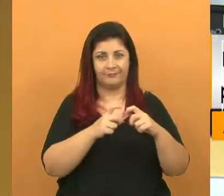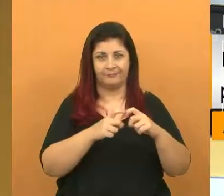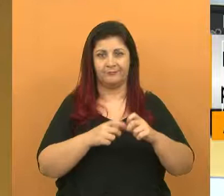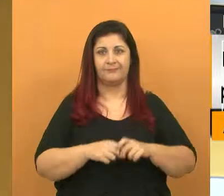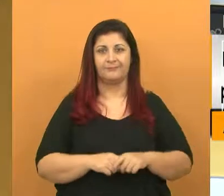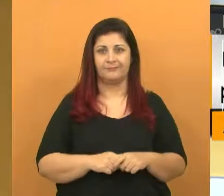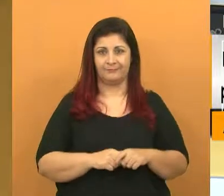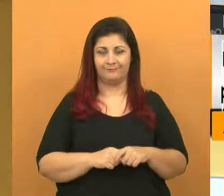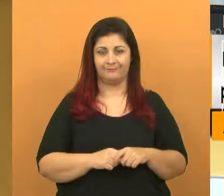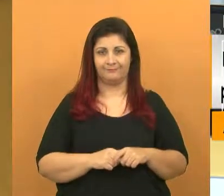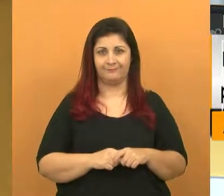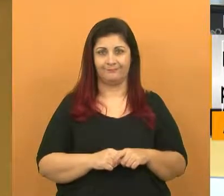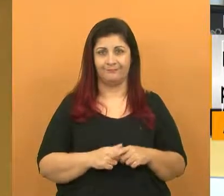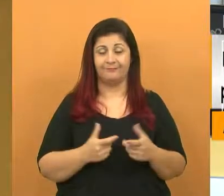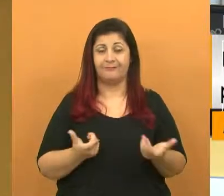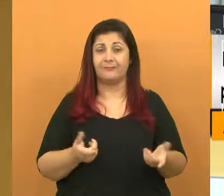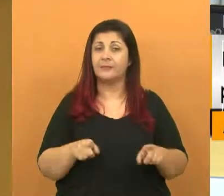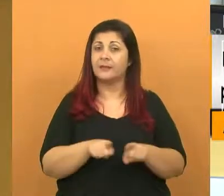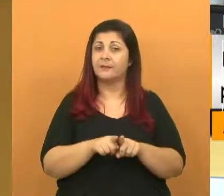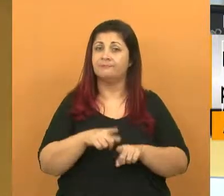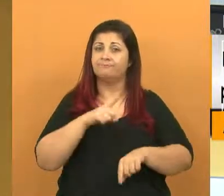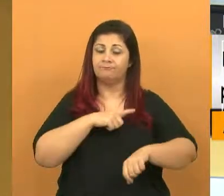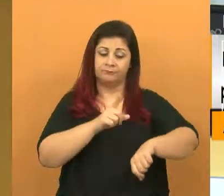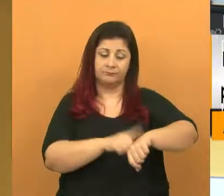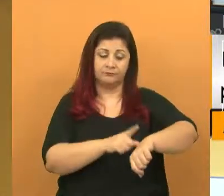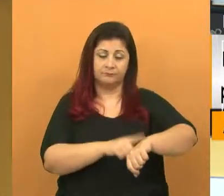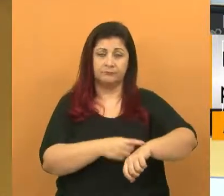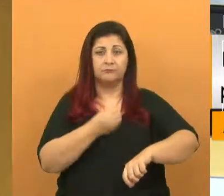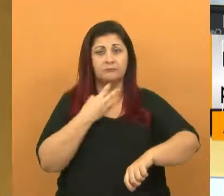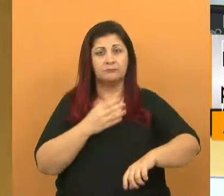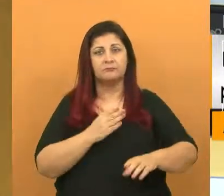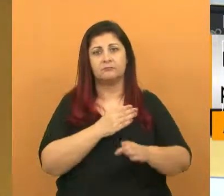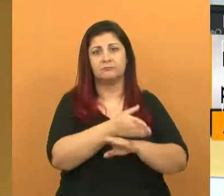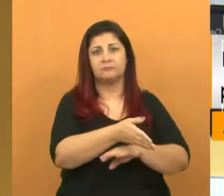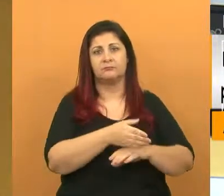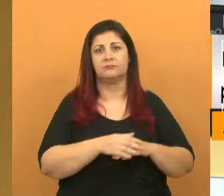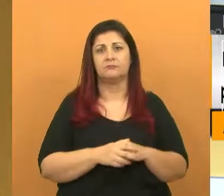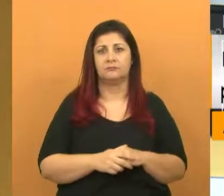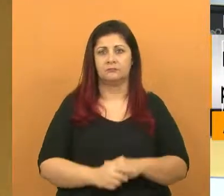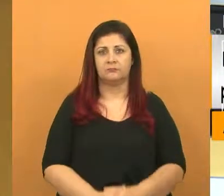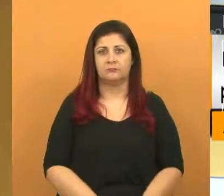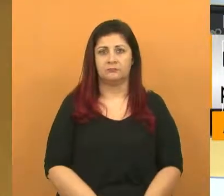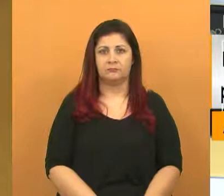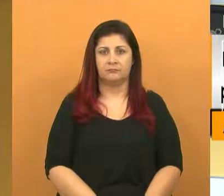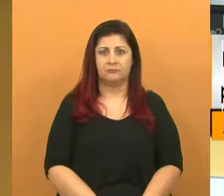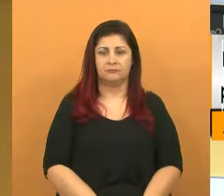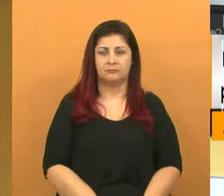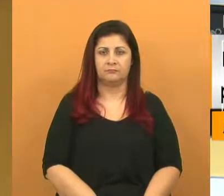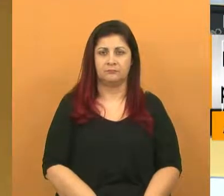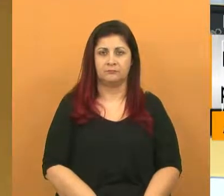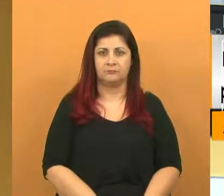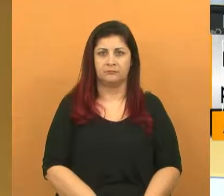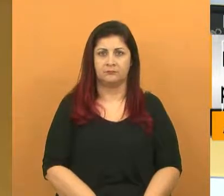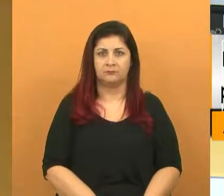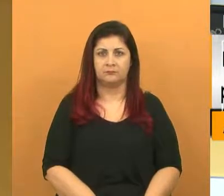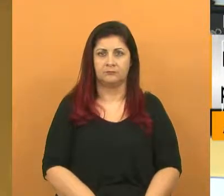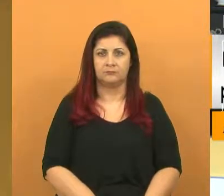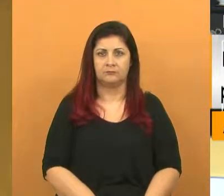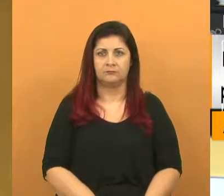também de ter um horário propício para vocês terem um atendimento rotineiramente e